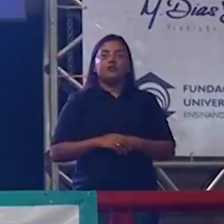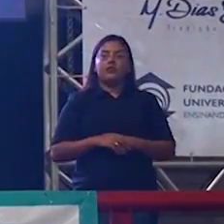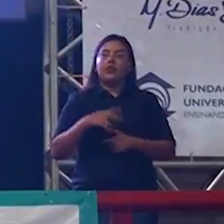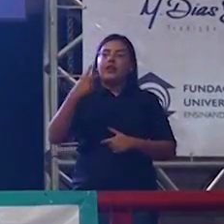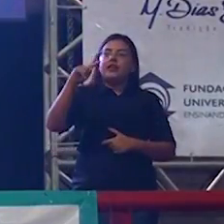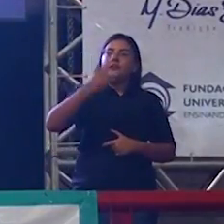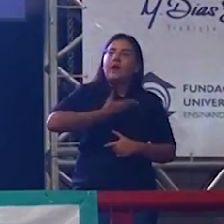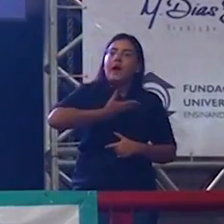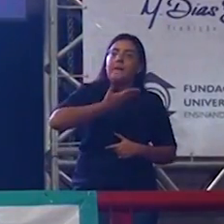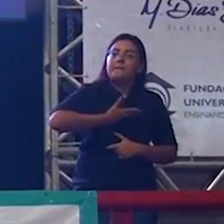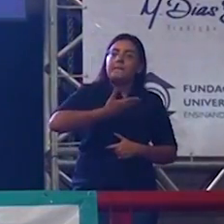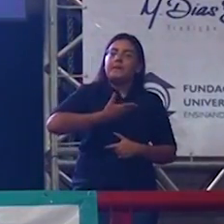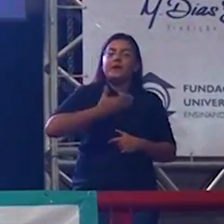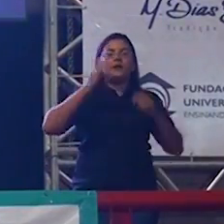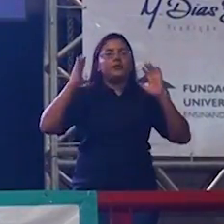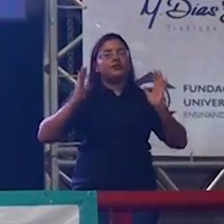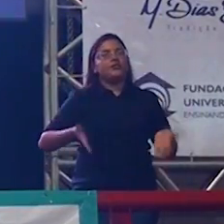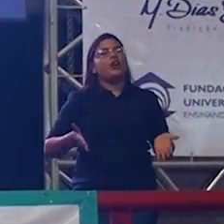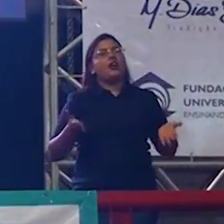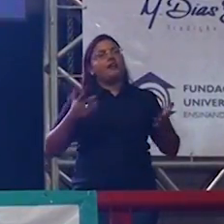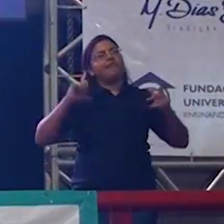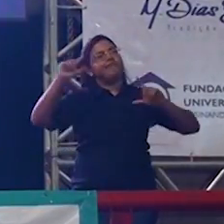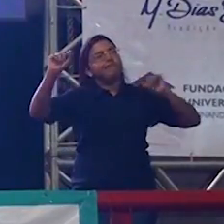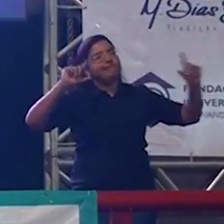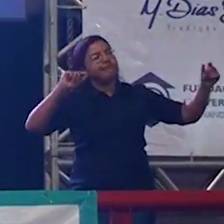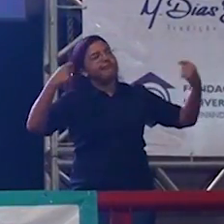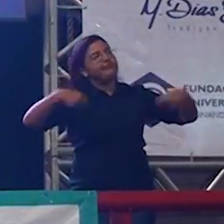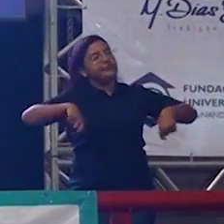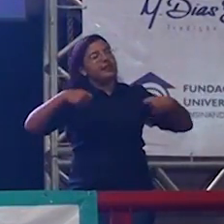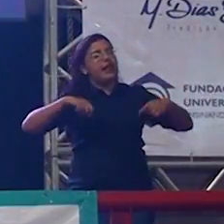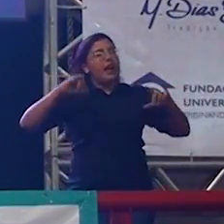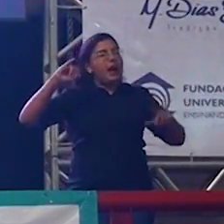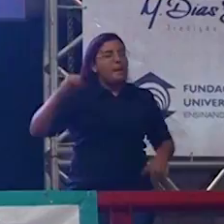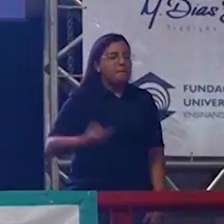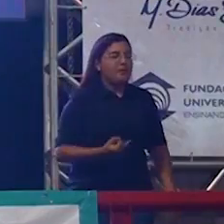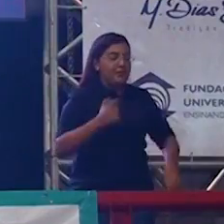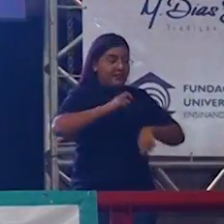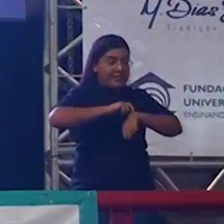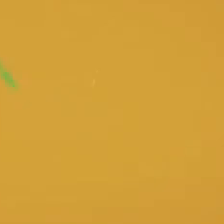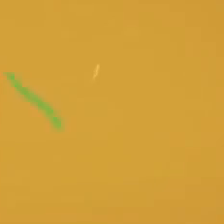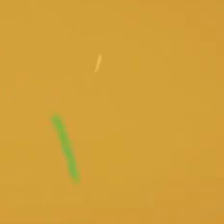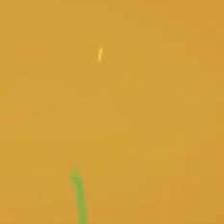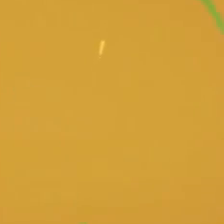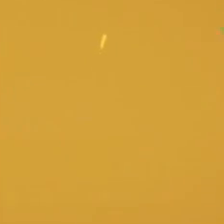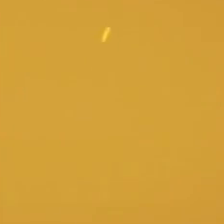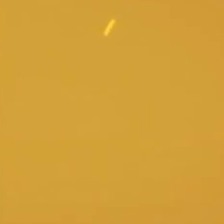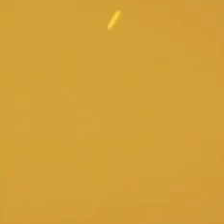seus amigos aí que tiveram que sair, para eles aproveitarem e ler esse material.